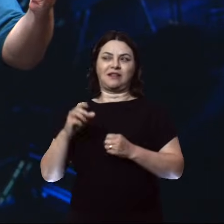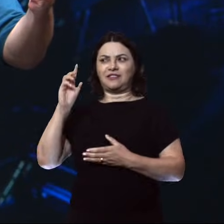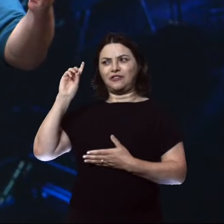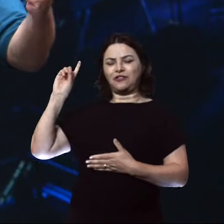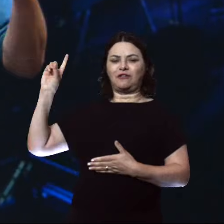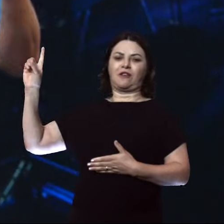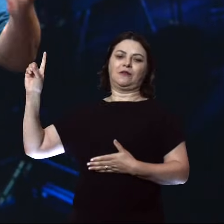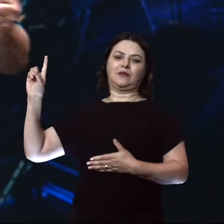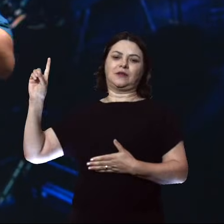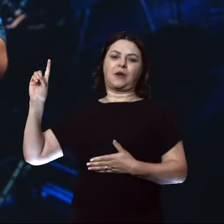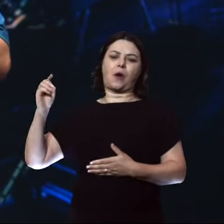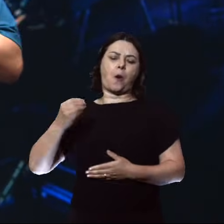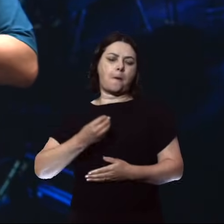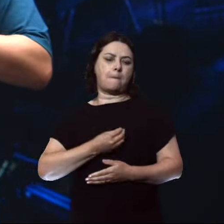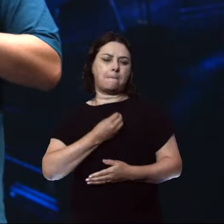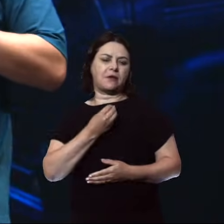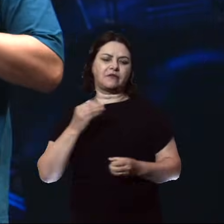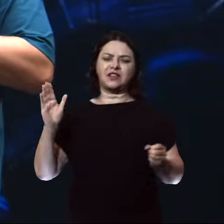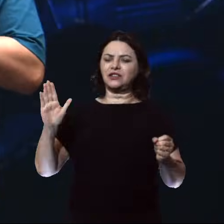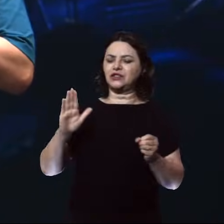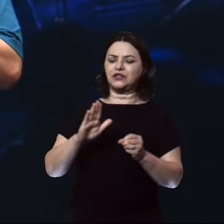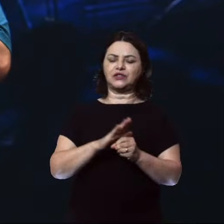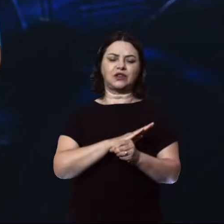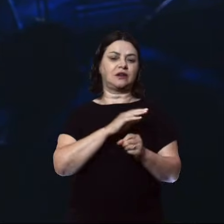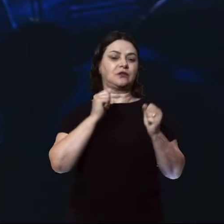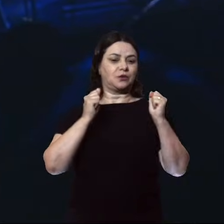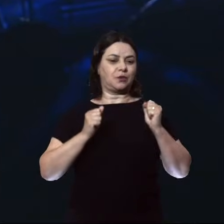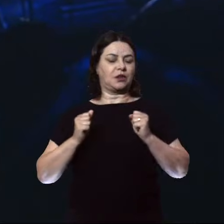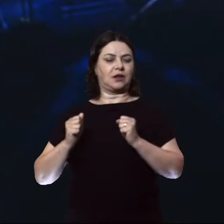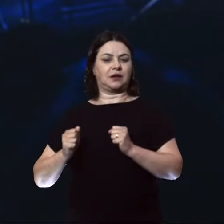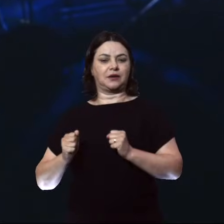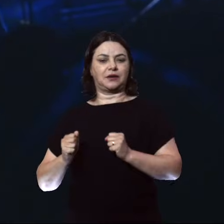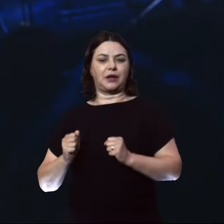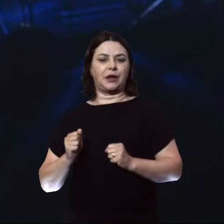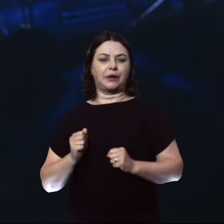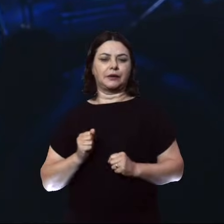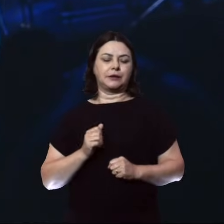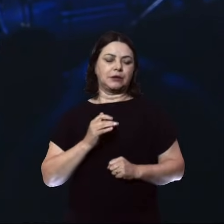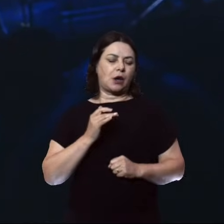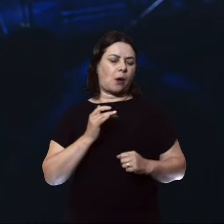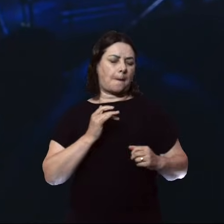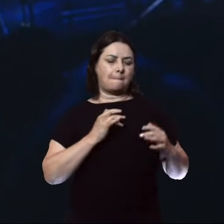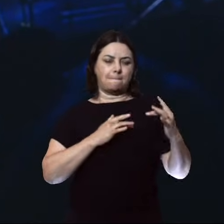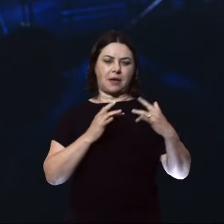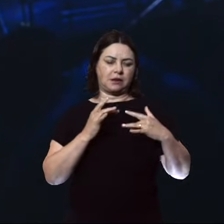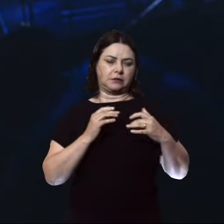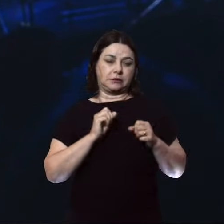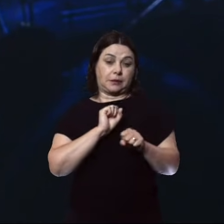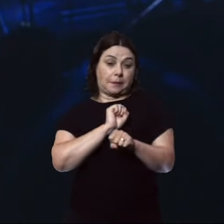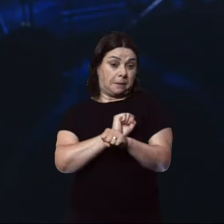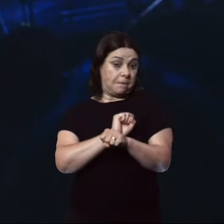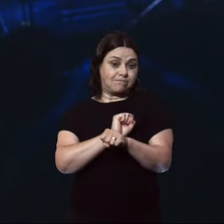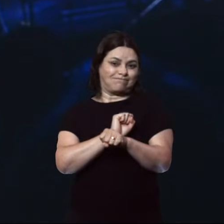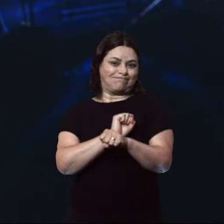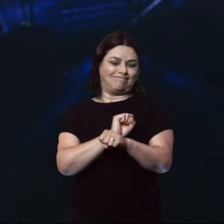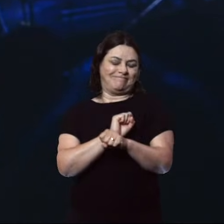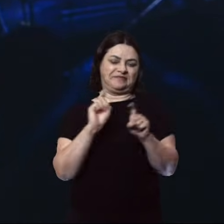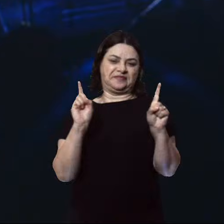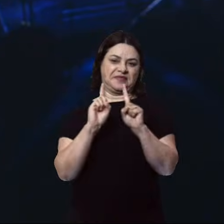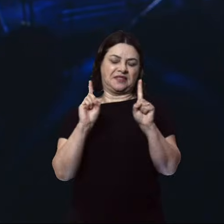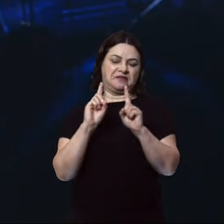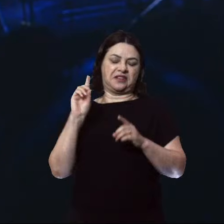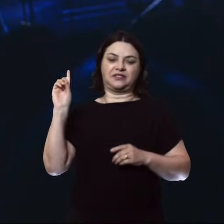Deus. Uma vida cheia de poder. O medo que paralisa, ele não vem de Deus. Ele não pode governar as